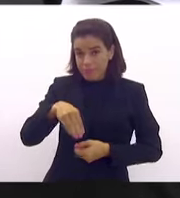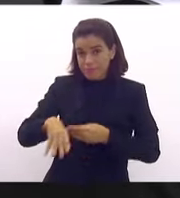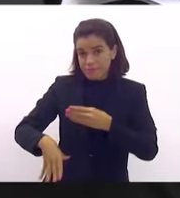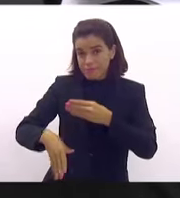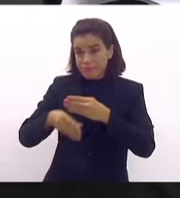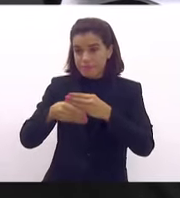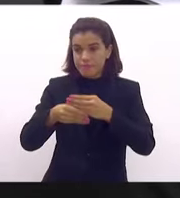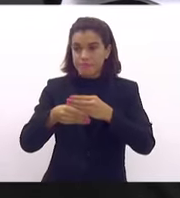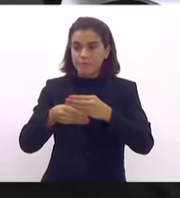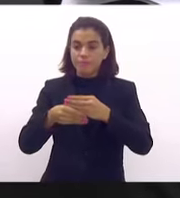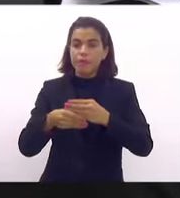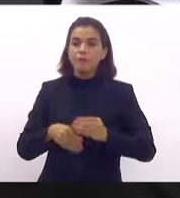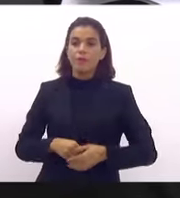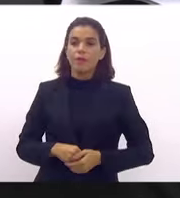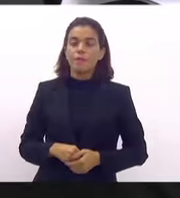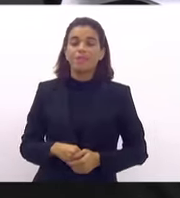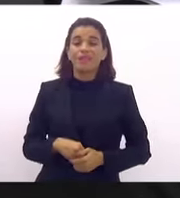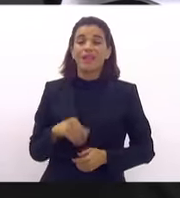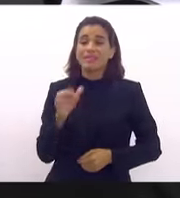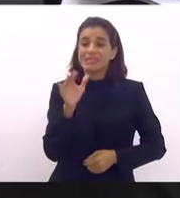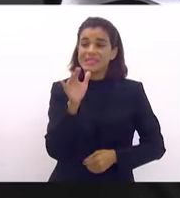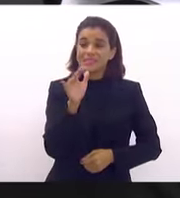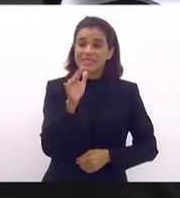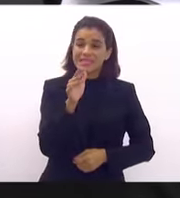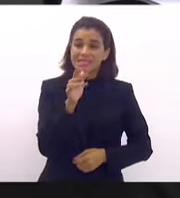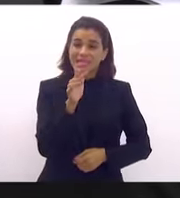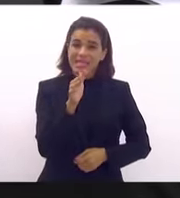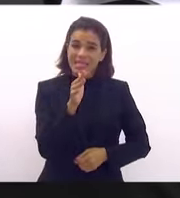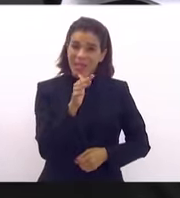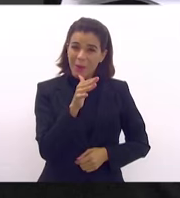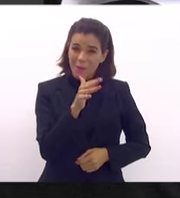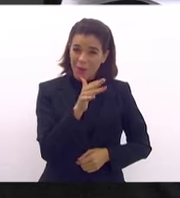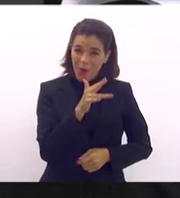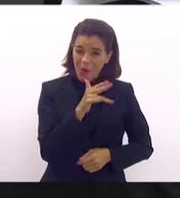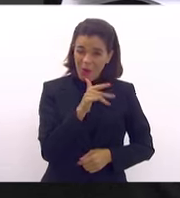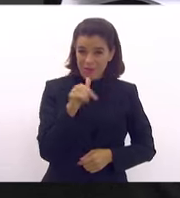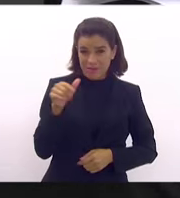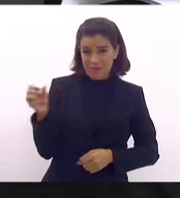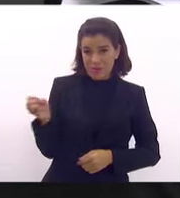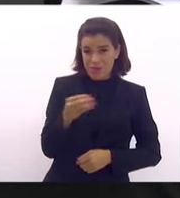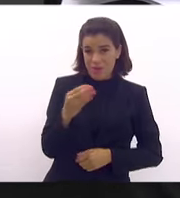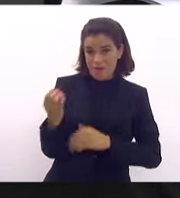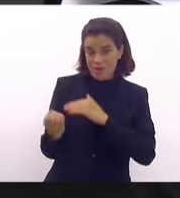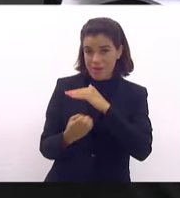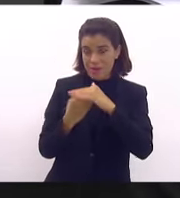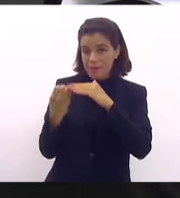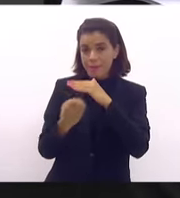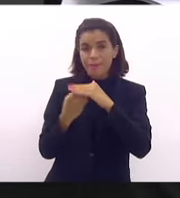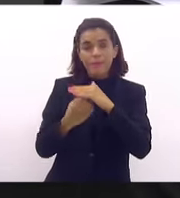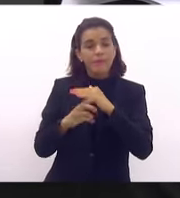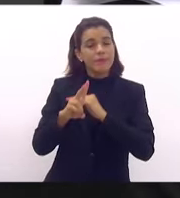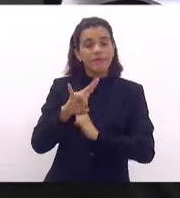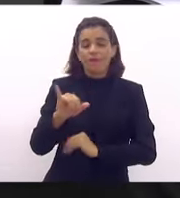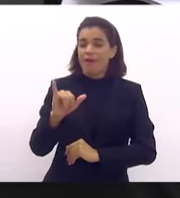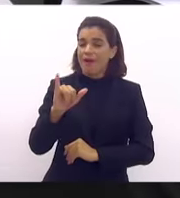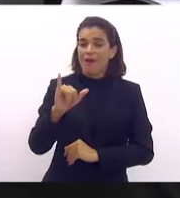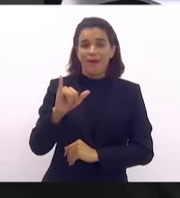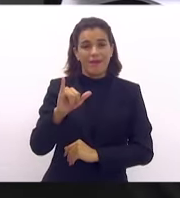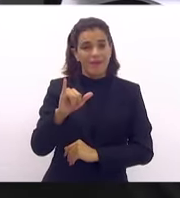Raves. Essa morosidade das novas concessionárias vai repetir aquilo